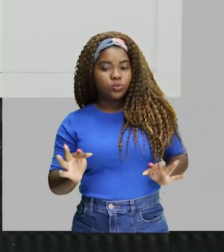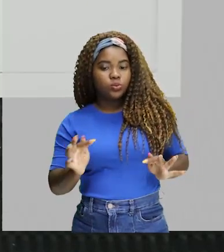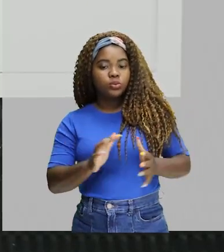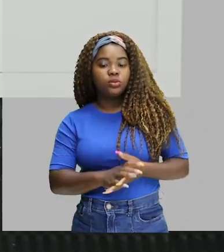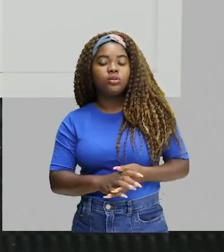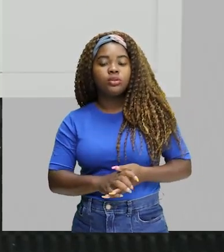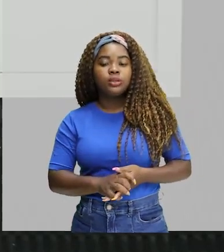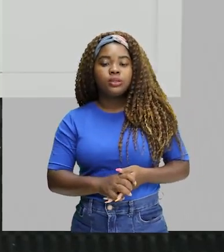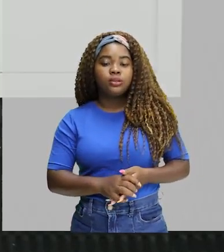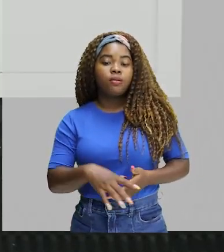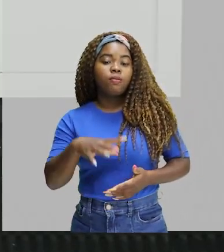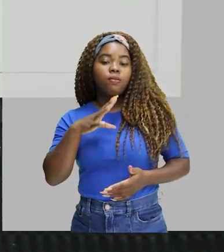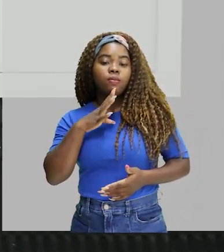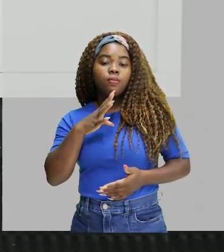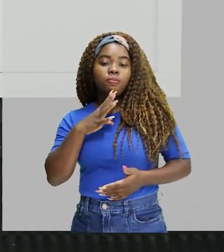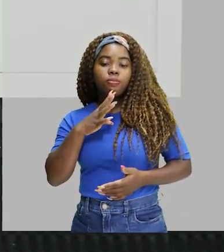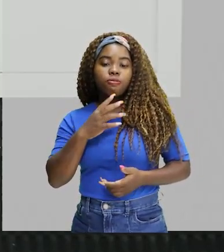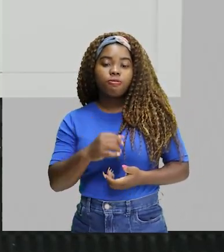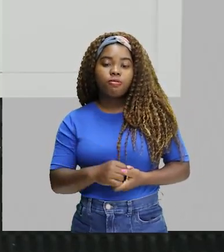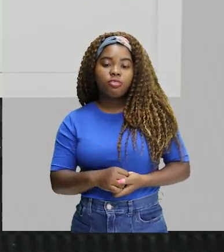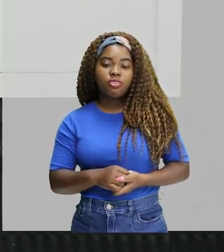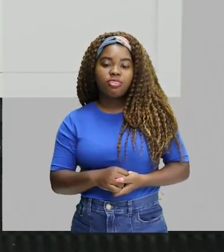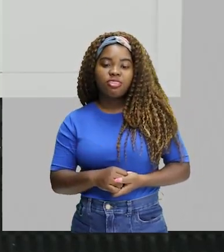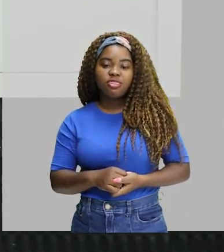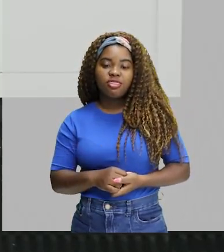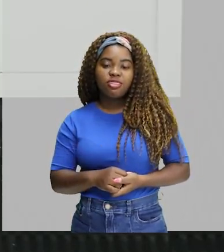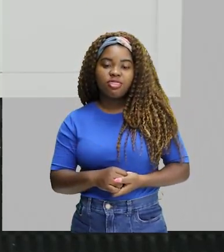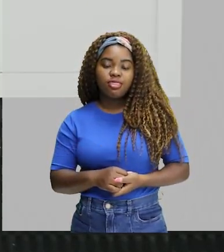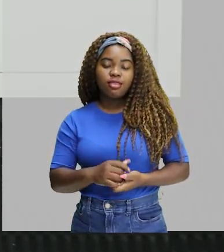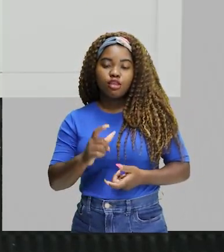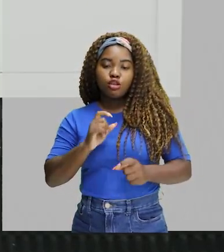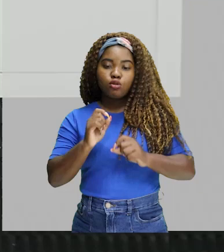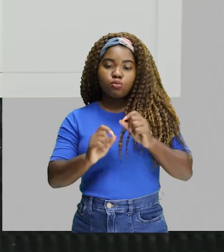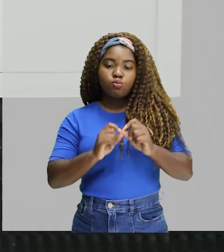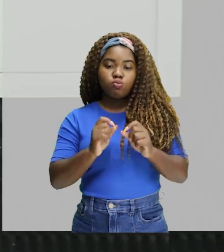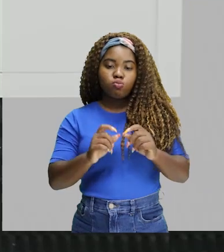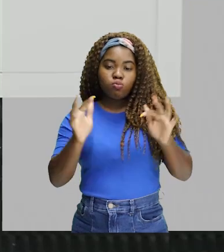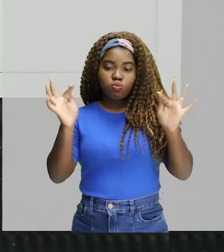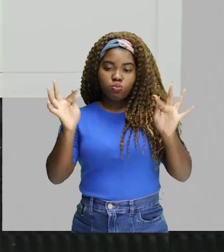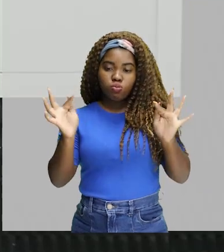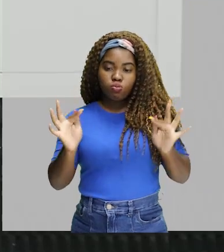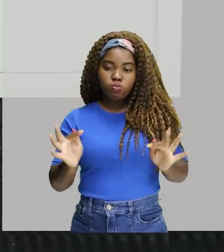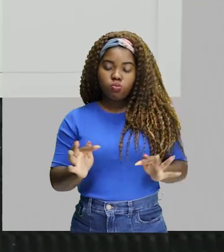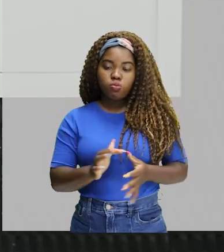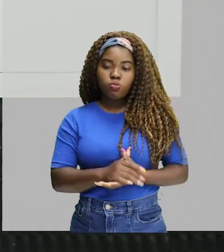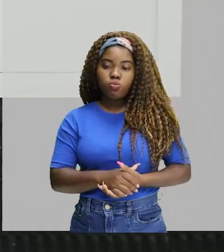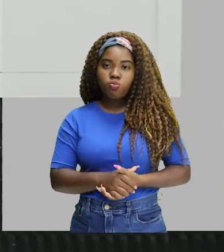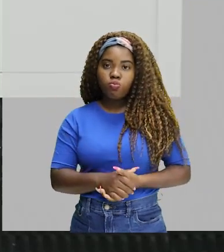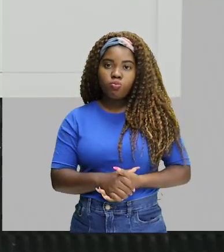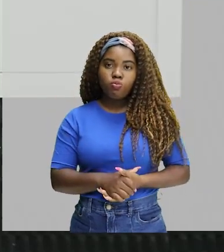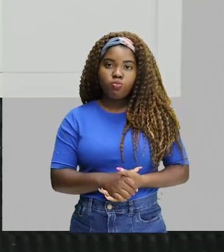do conhecimento, nós temos, tá, a felicidade. O conhecimento